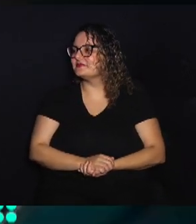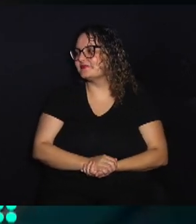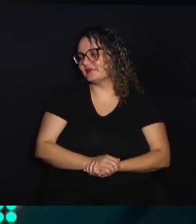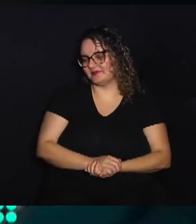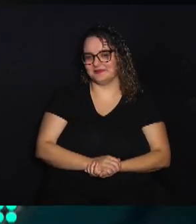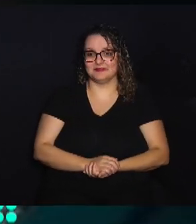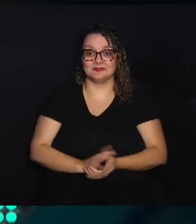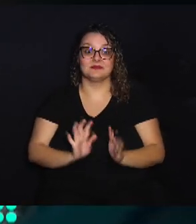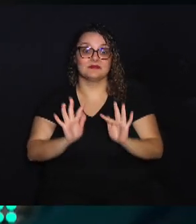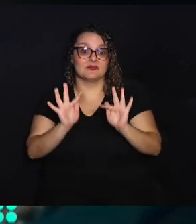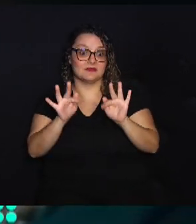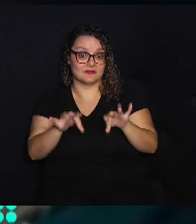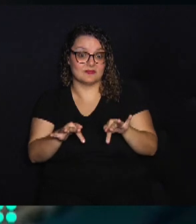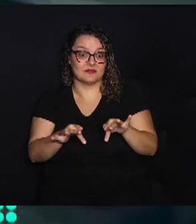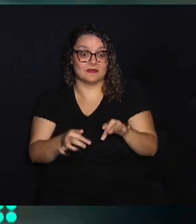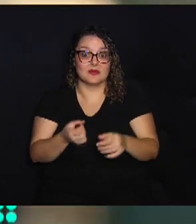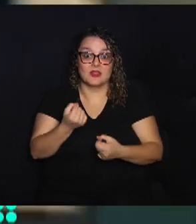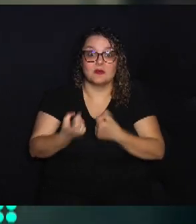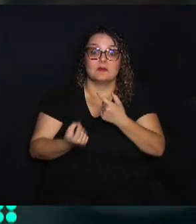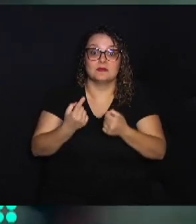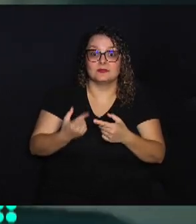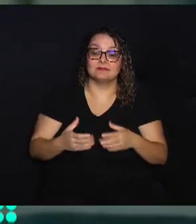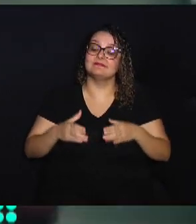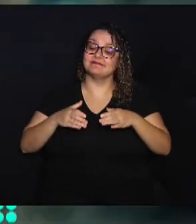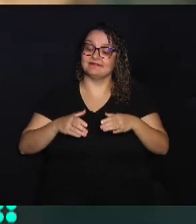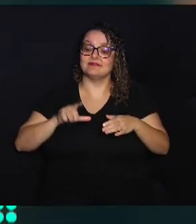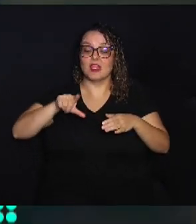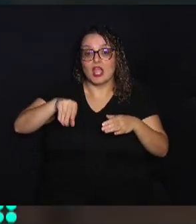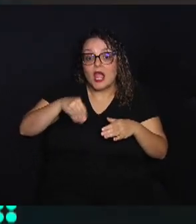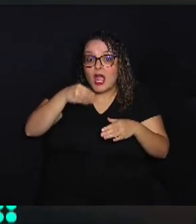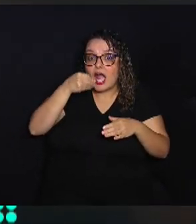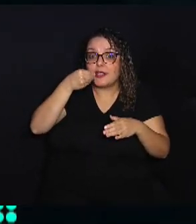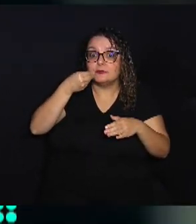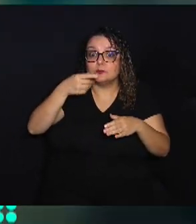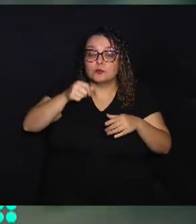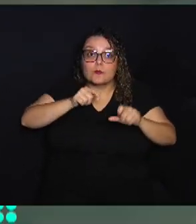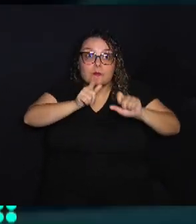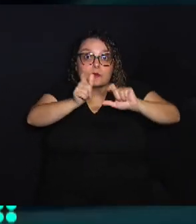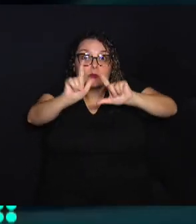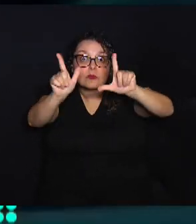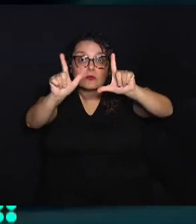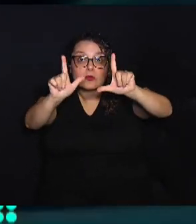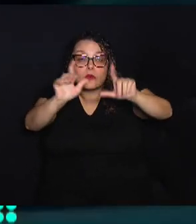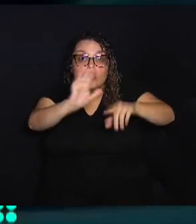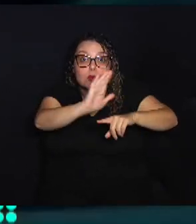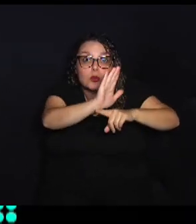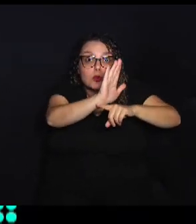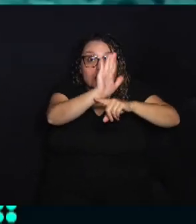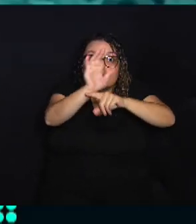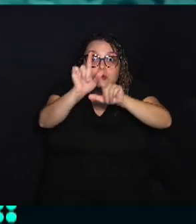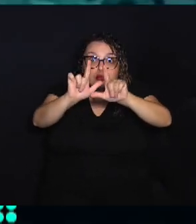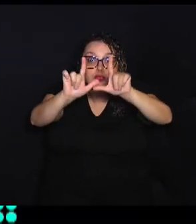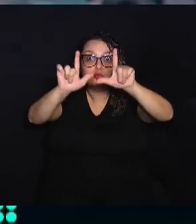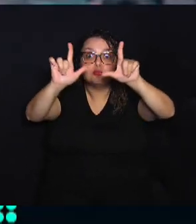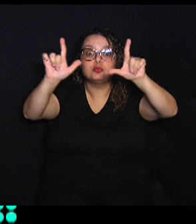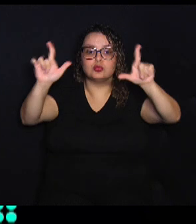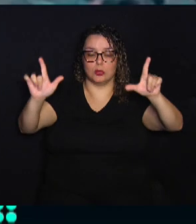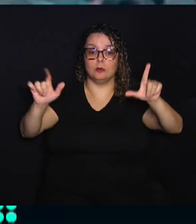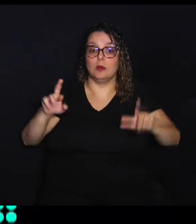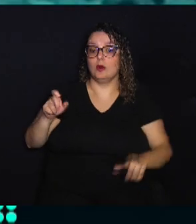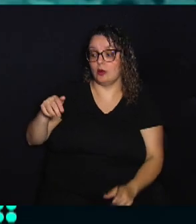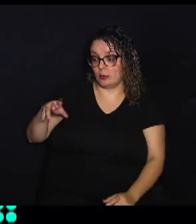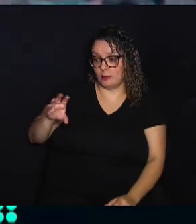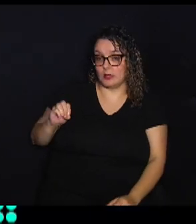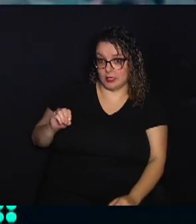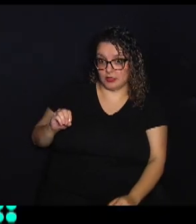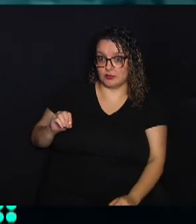Para encerrar, pipoca em mãos e, claro, filmes nas telonas. Jardim dos Girassóis. Roberto e Carol formam